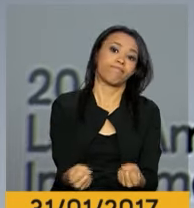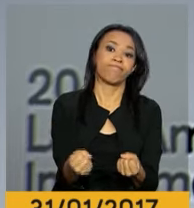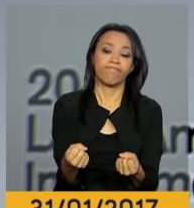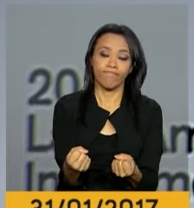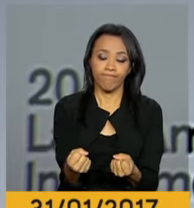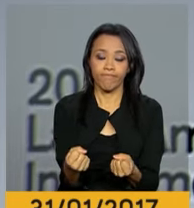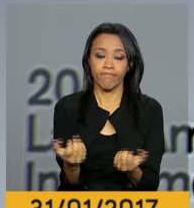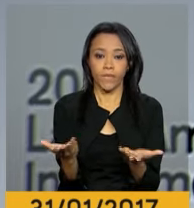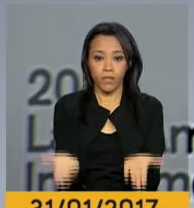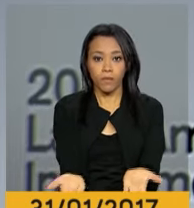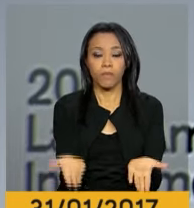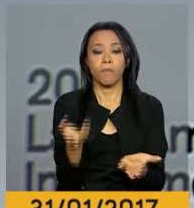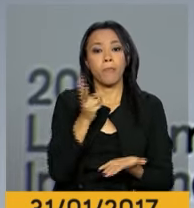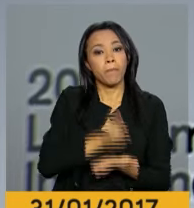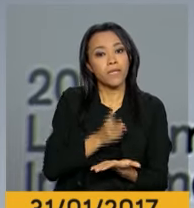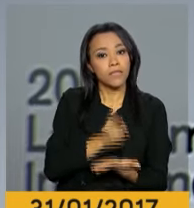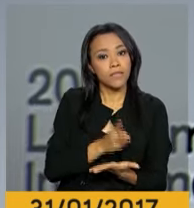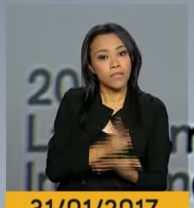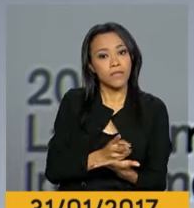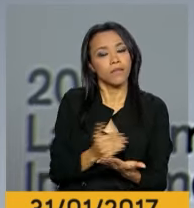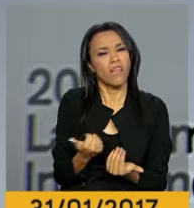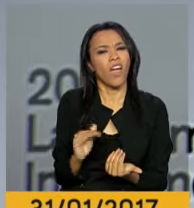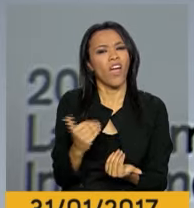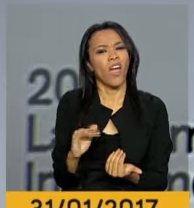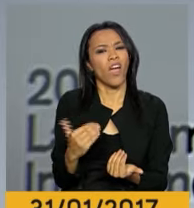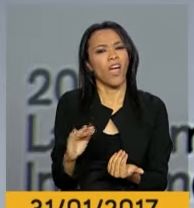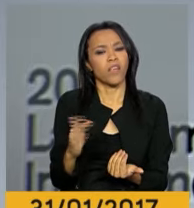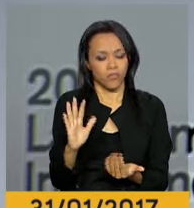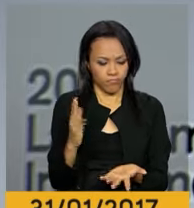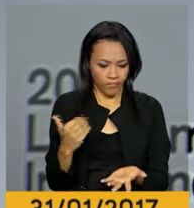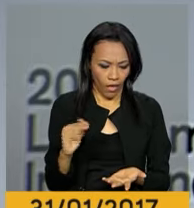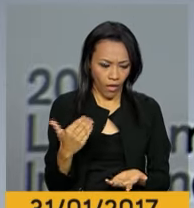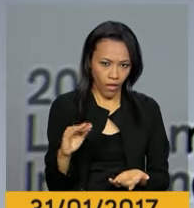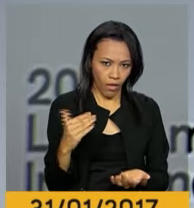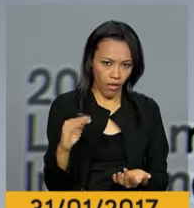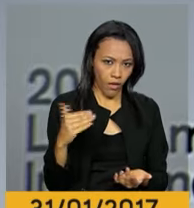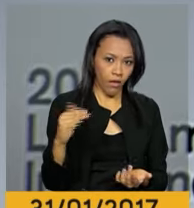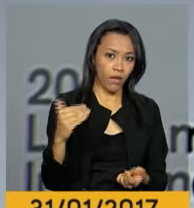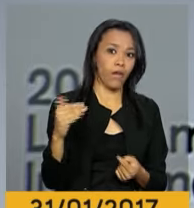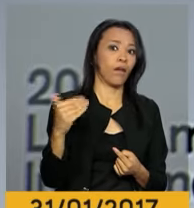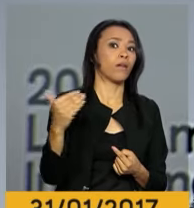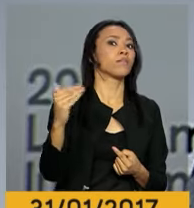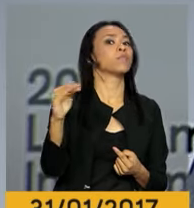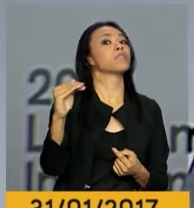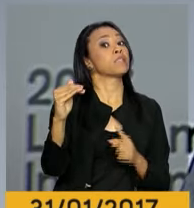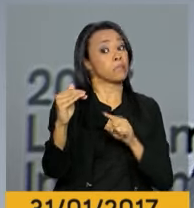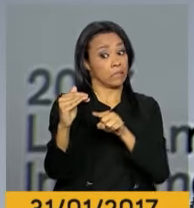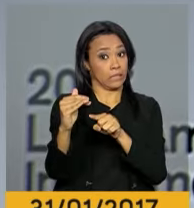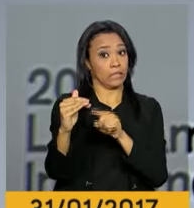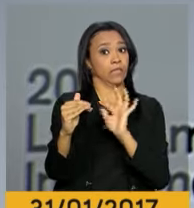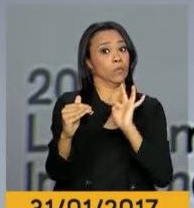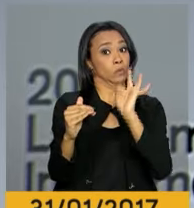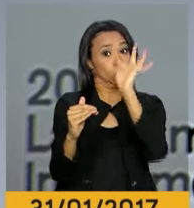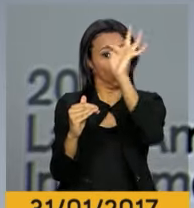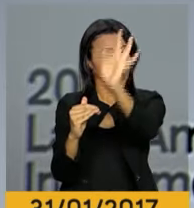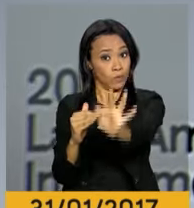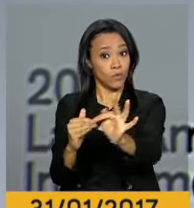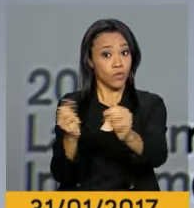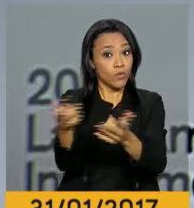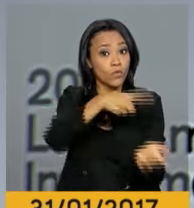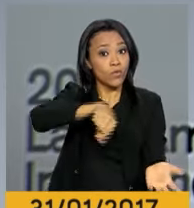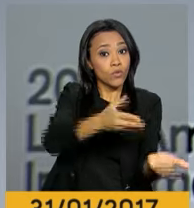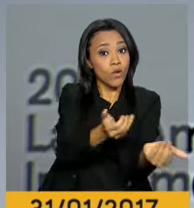eh mantê-la como está além de espantar os investimentos que precisamos hoje é negar aos jovens a aposentadoria de